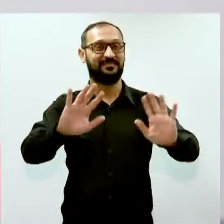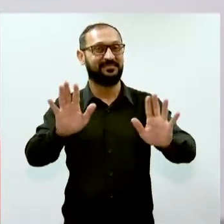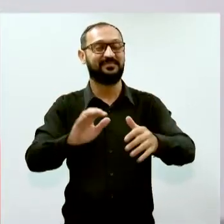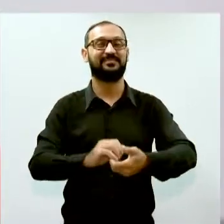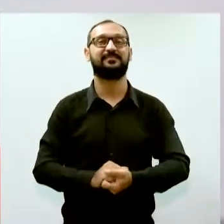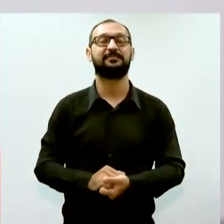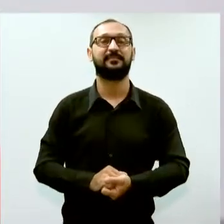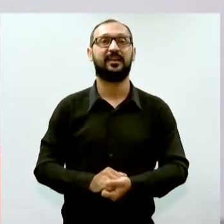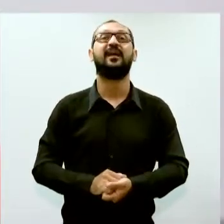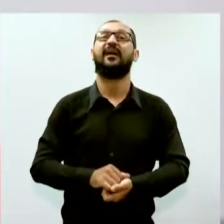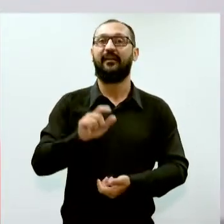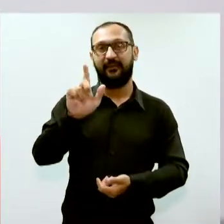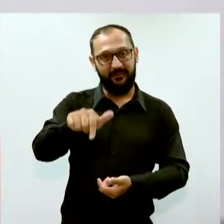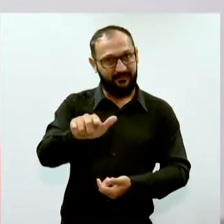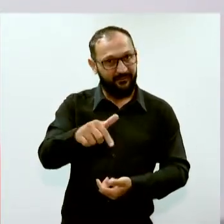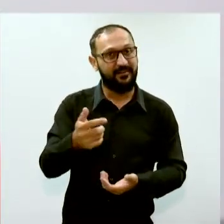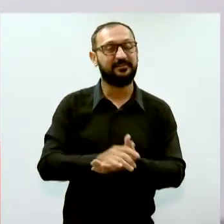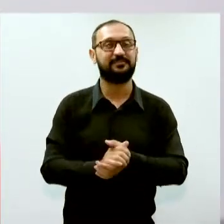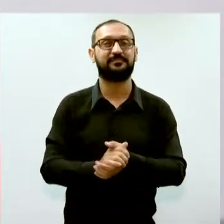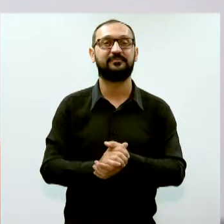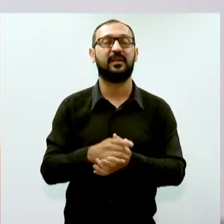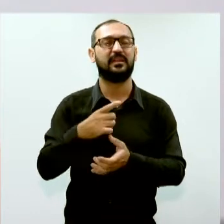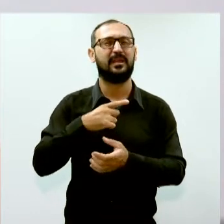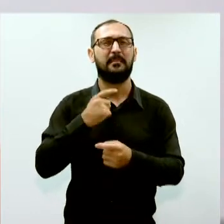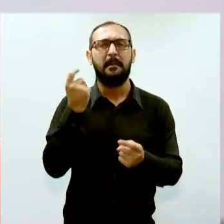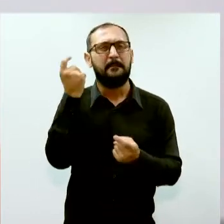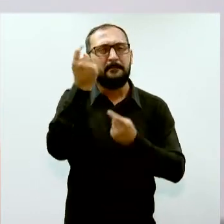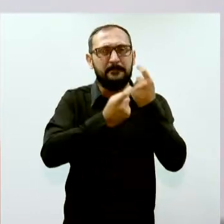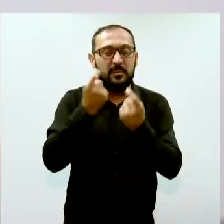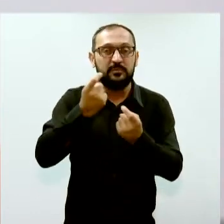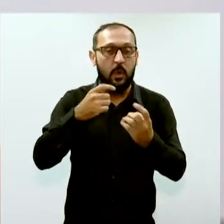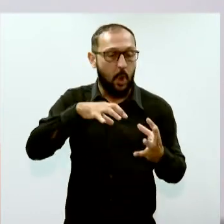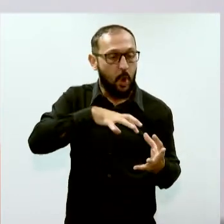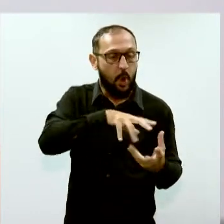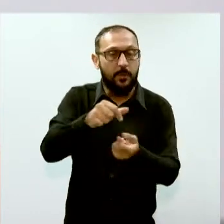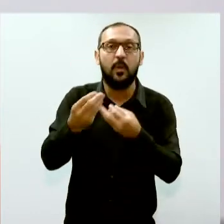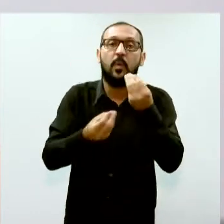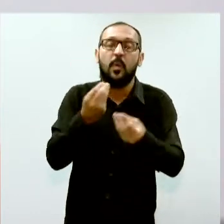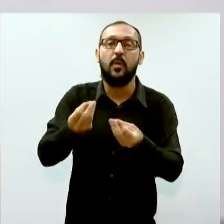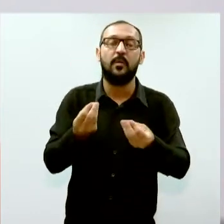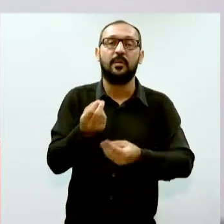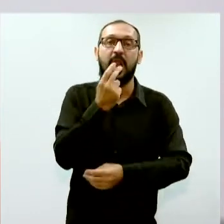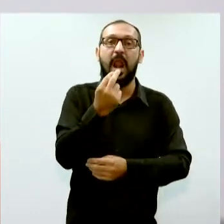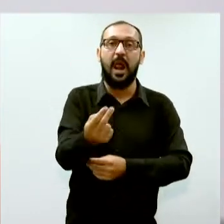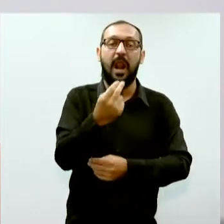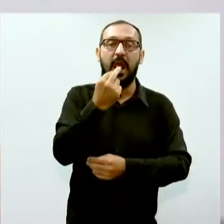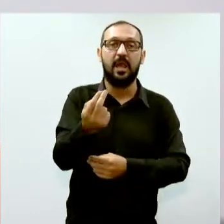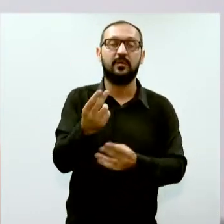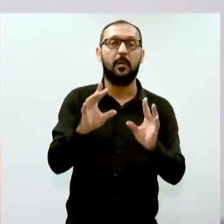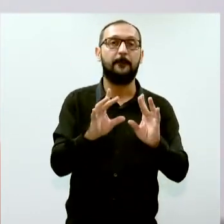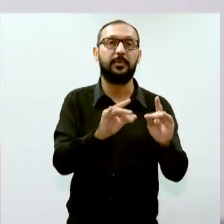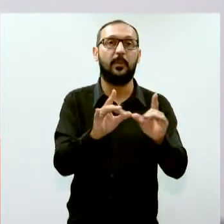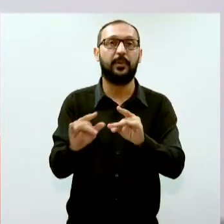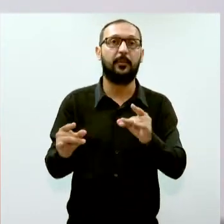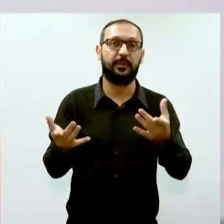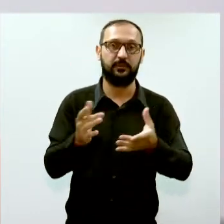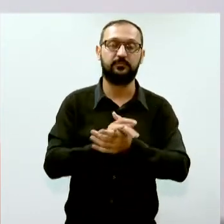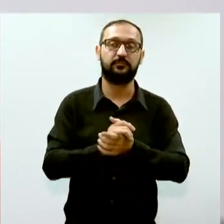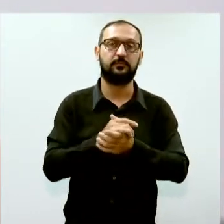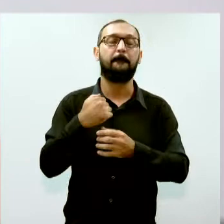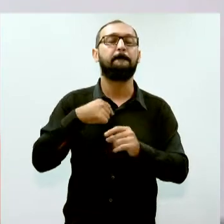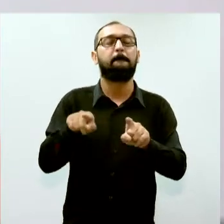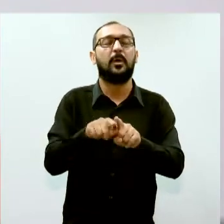João. Isso mesmo. Existe uma preocupação mundial com a perda linguística, né? Tanto em